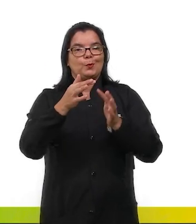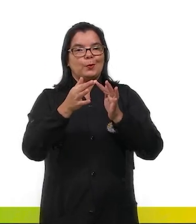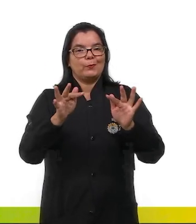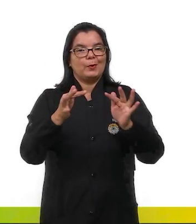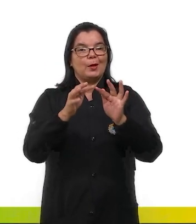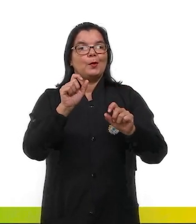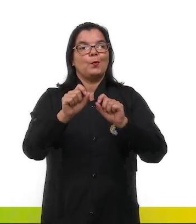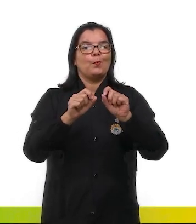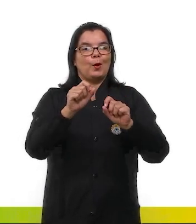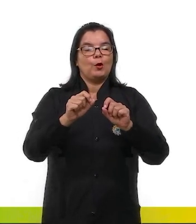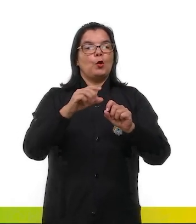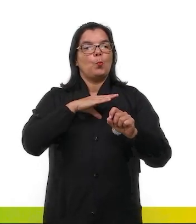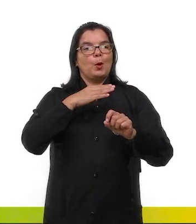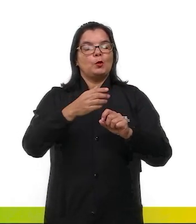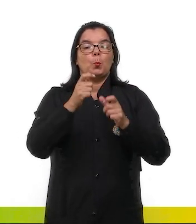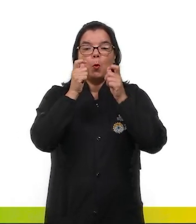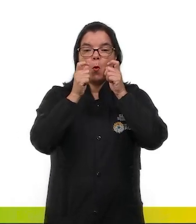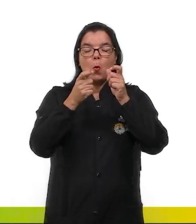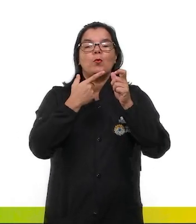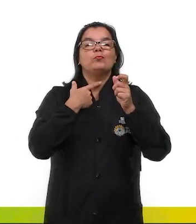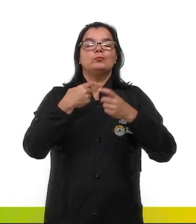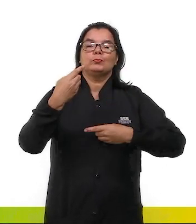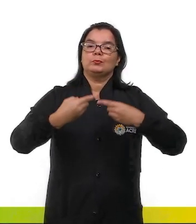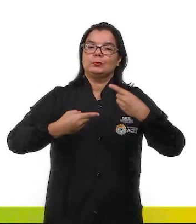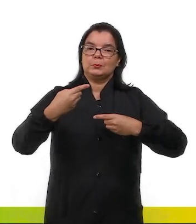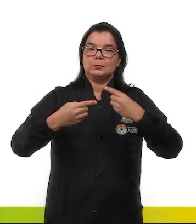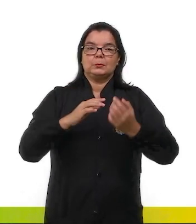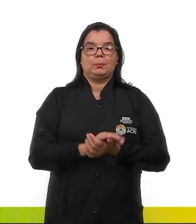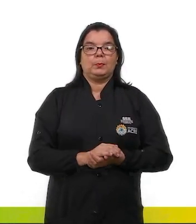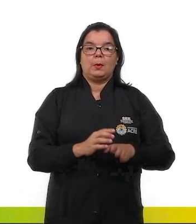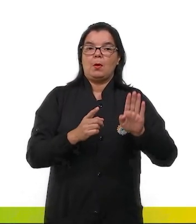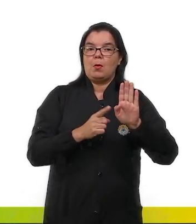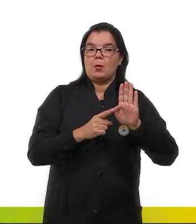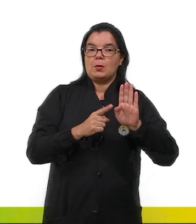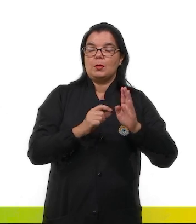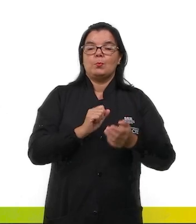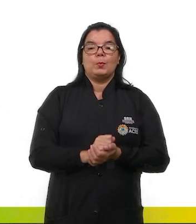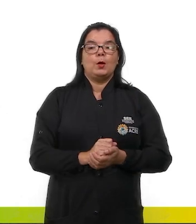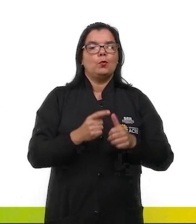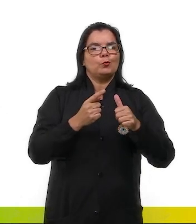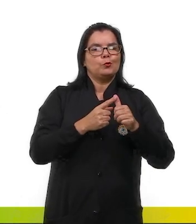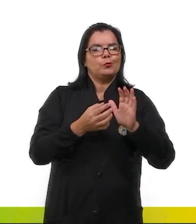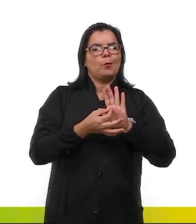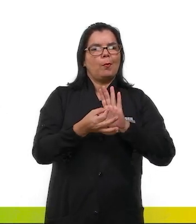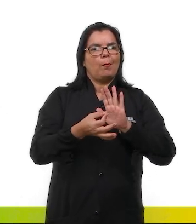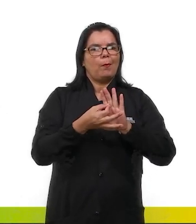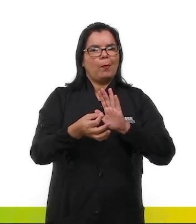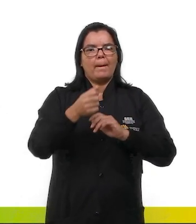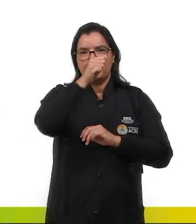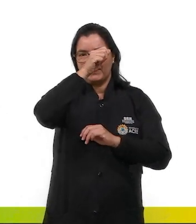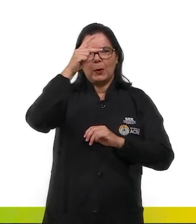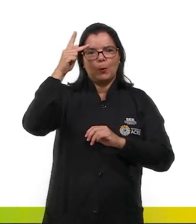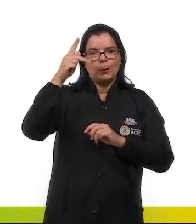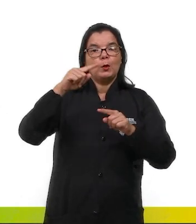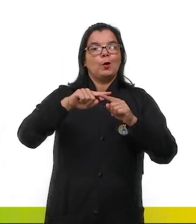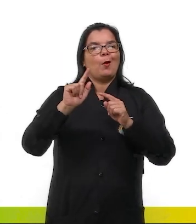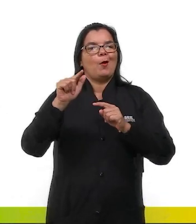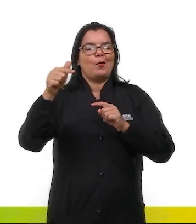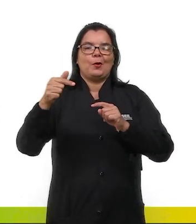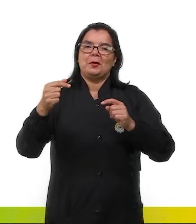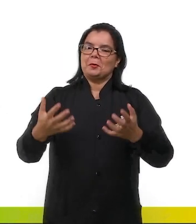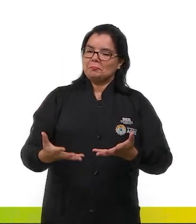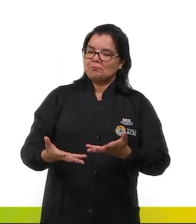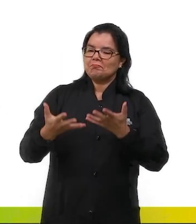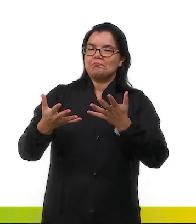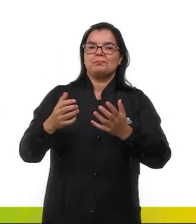segundo sugere uma ação por interesse político. Já a letra B falava que o primeiro critica a prefeitura, enquanto o segundo